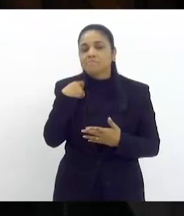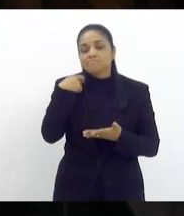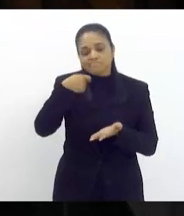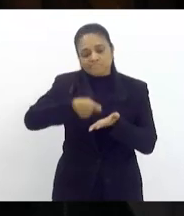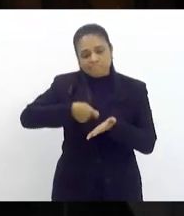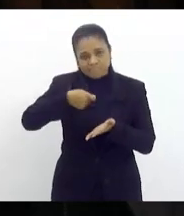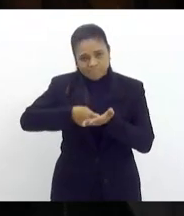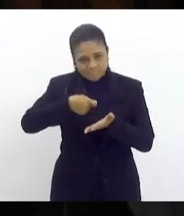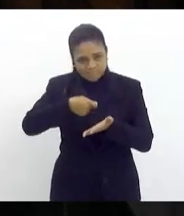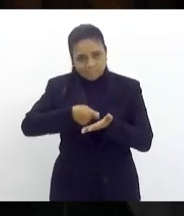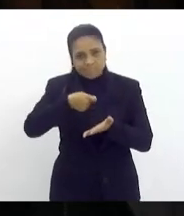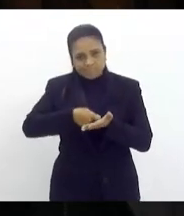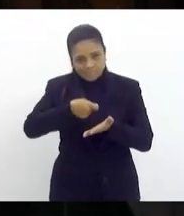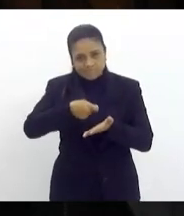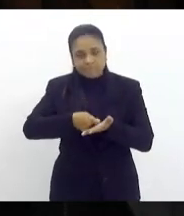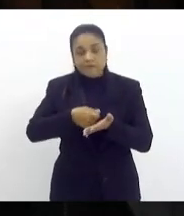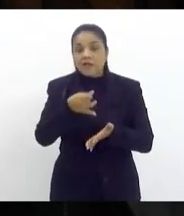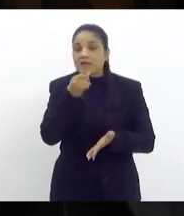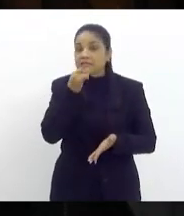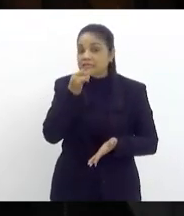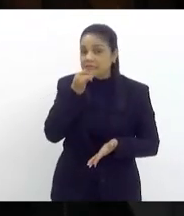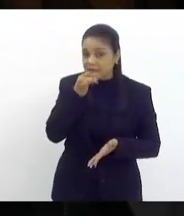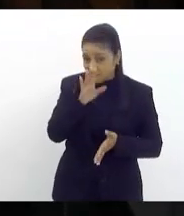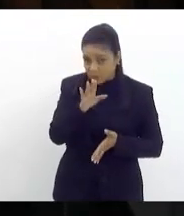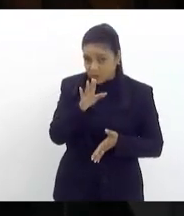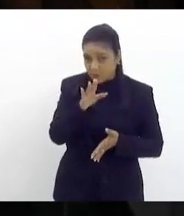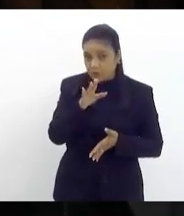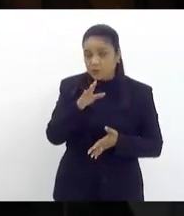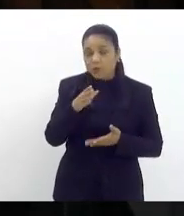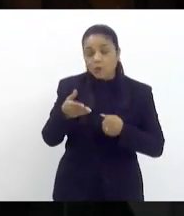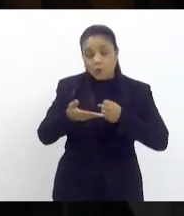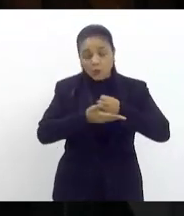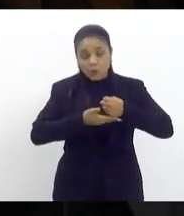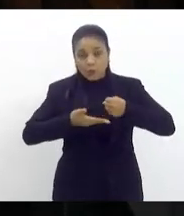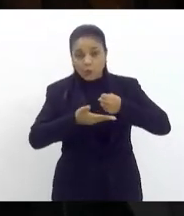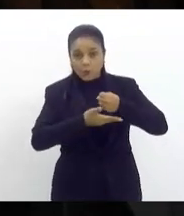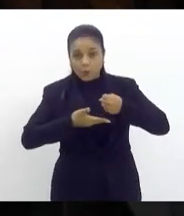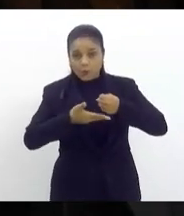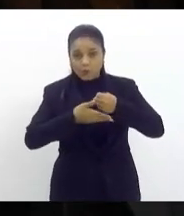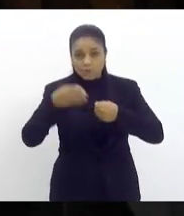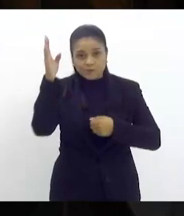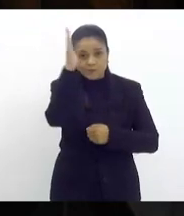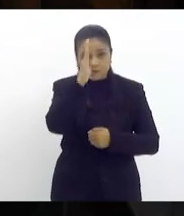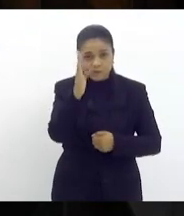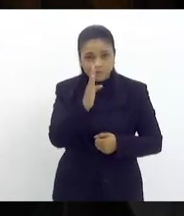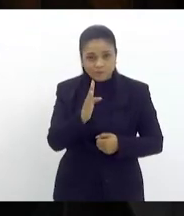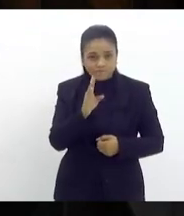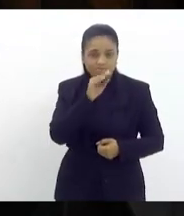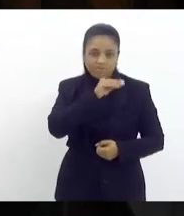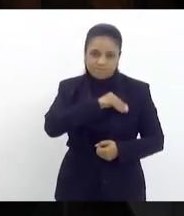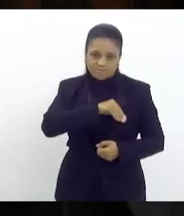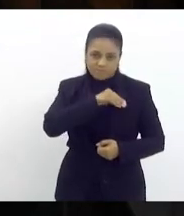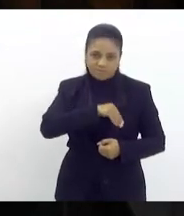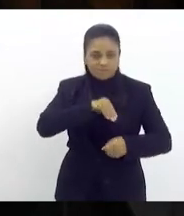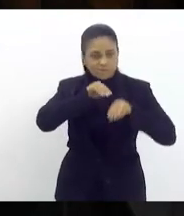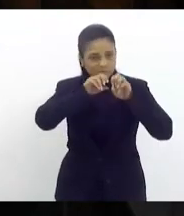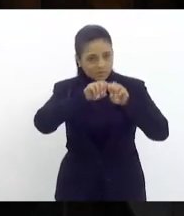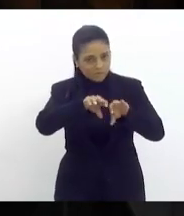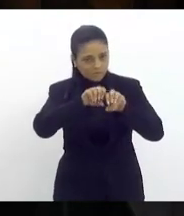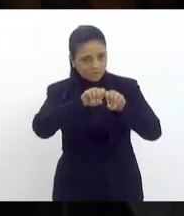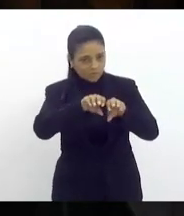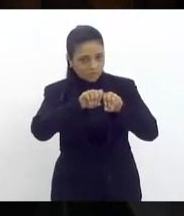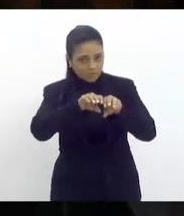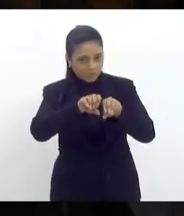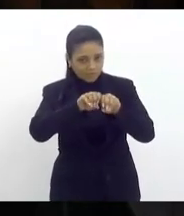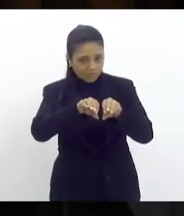cumpridos, como, por exemplo, o Piso Nacional da Educação, motivo